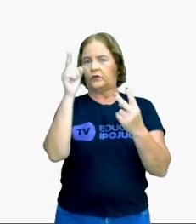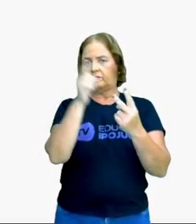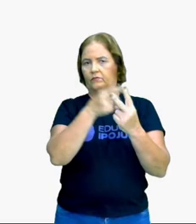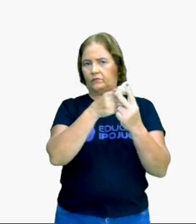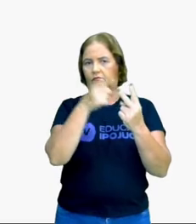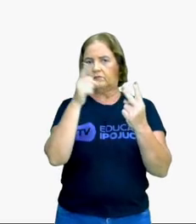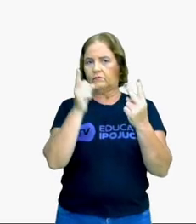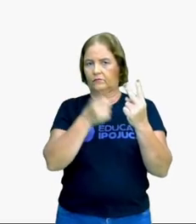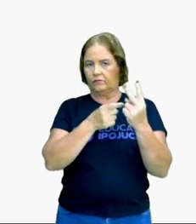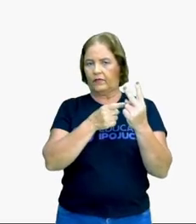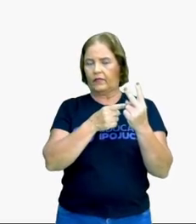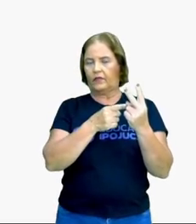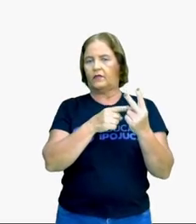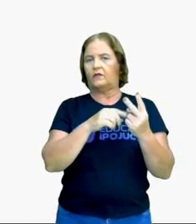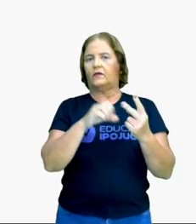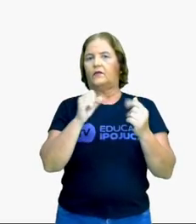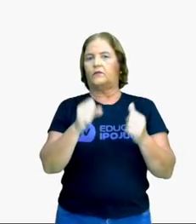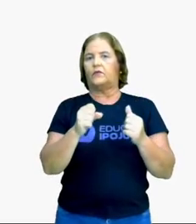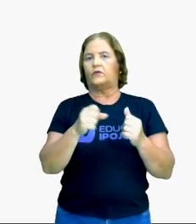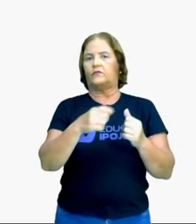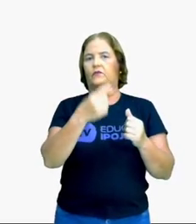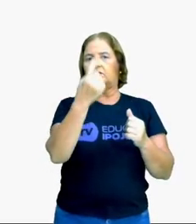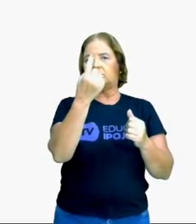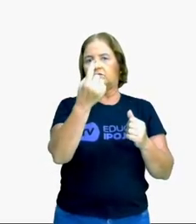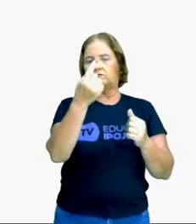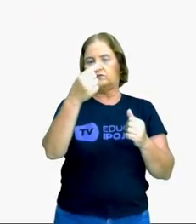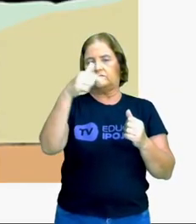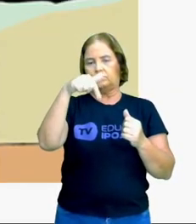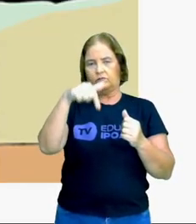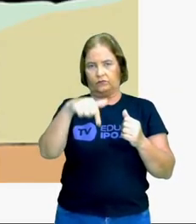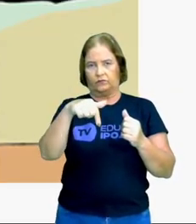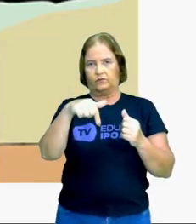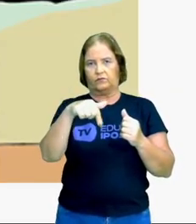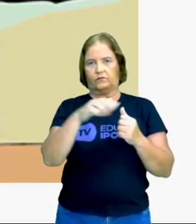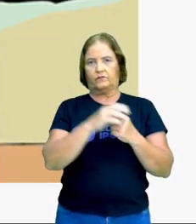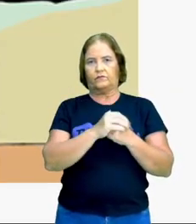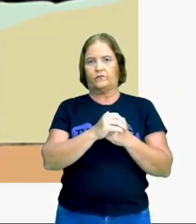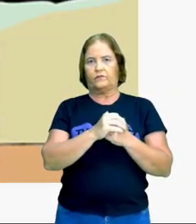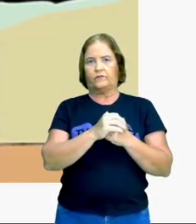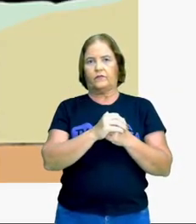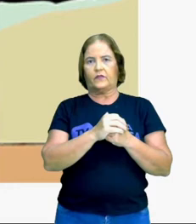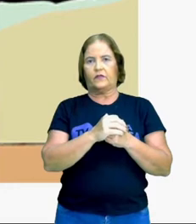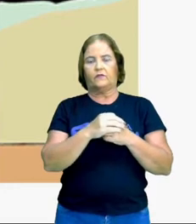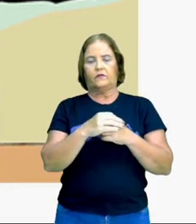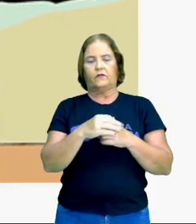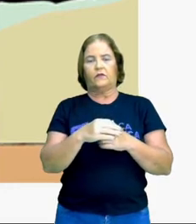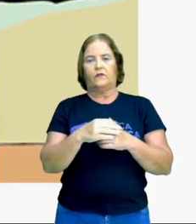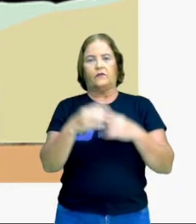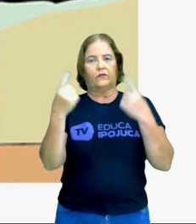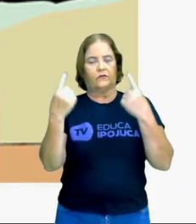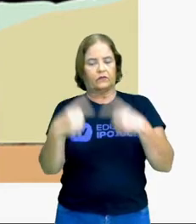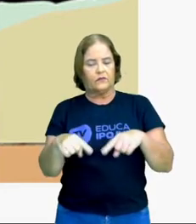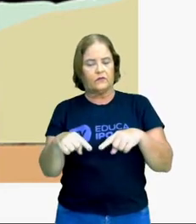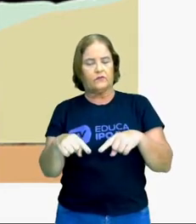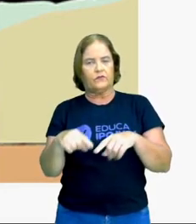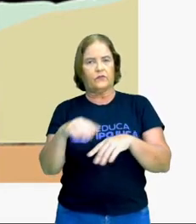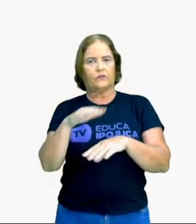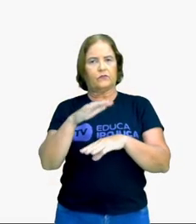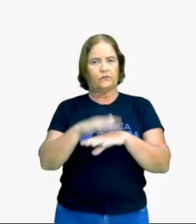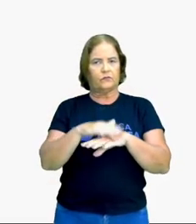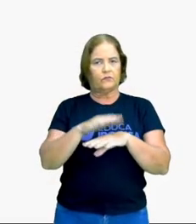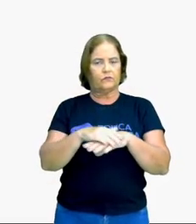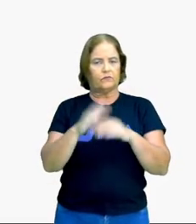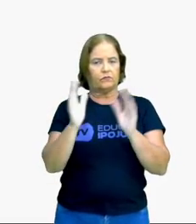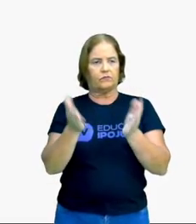a resposta correta ficará 1 sétimo. Tudo bem? O desafio matemático da aula de